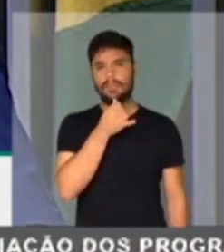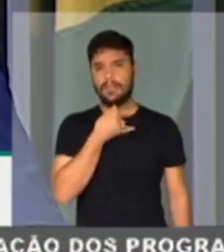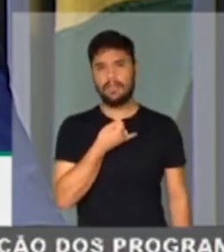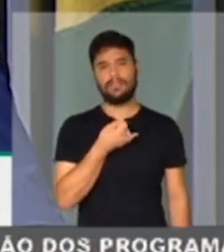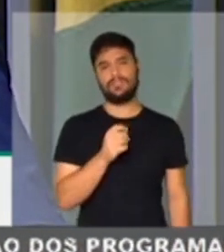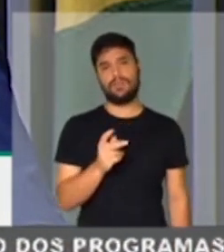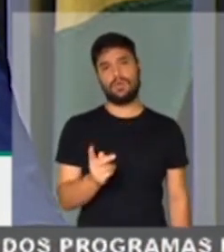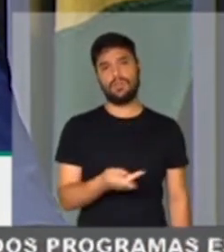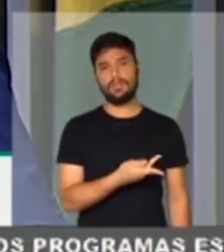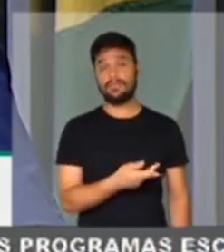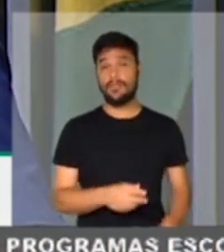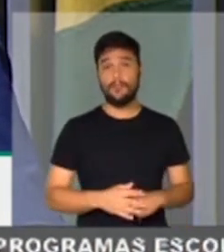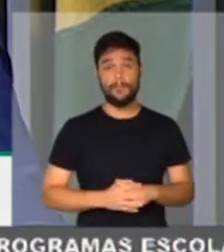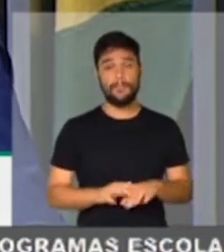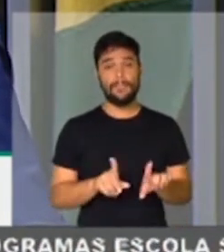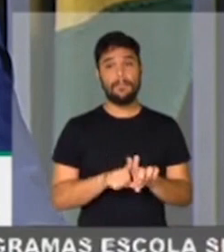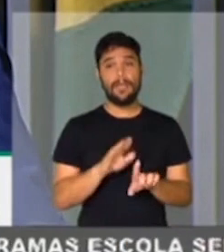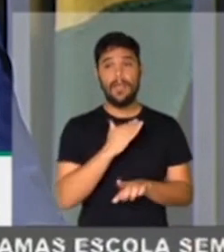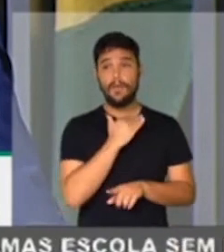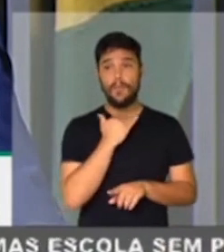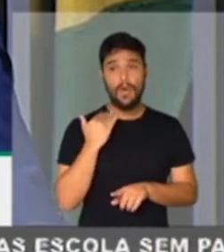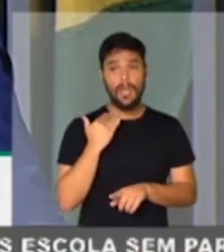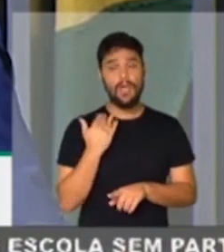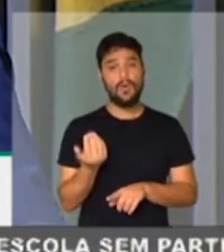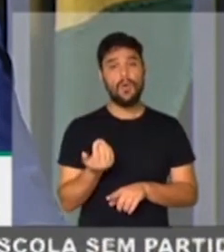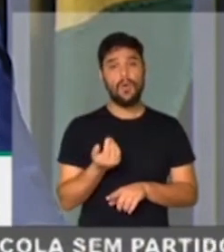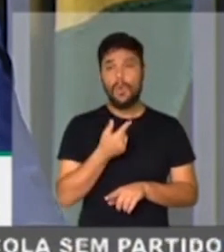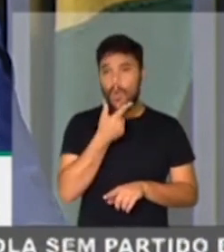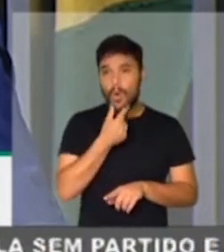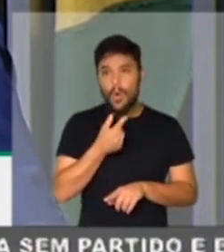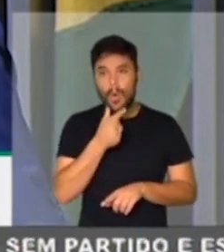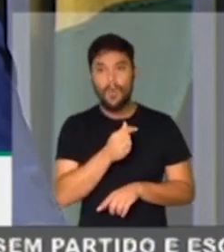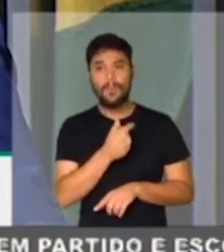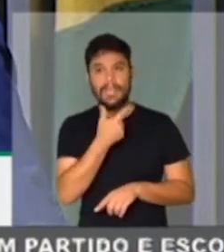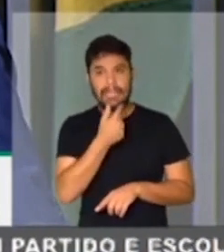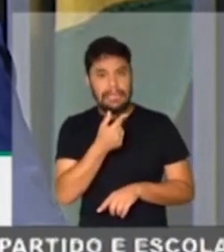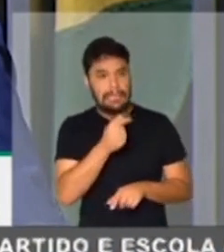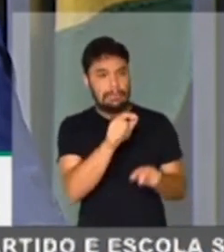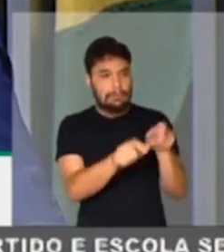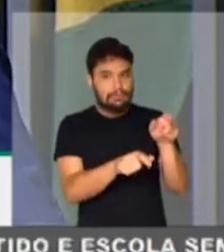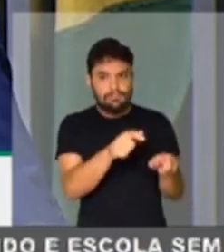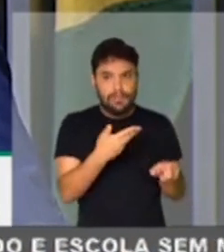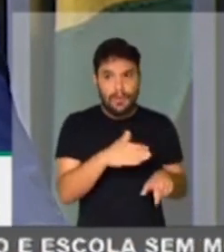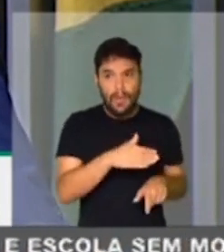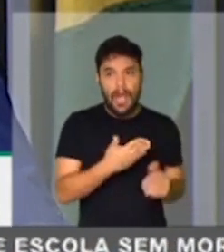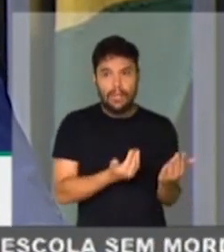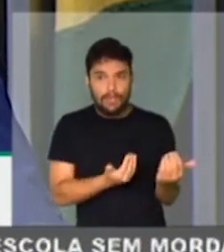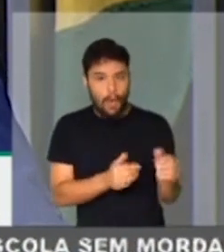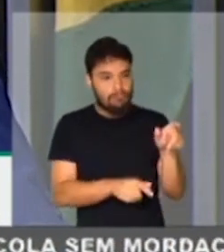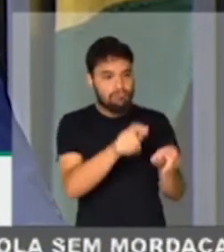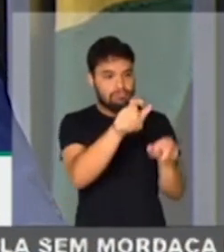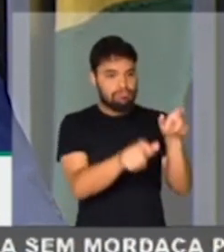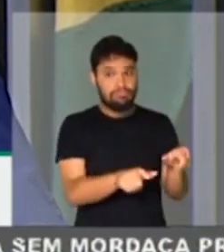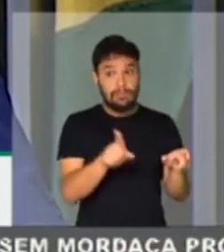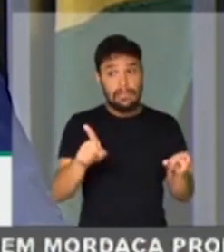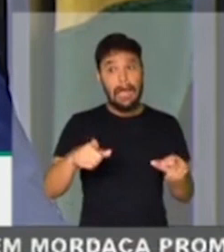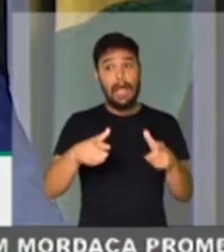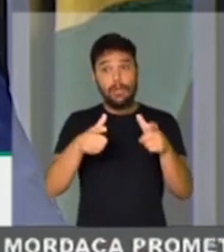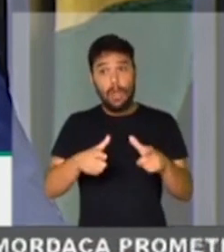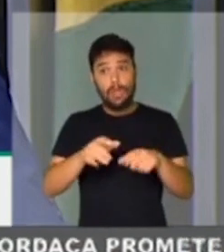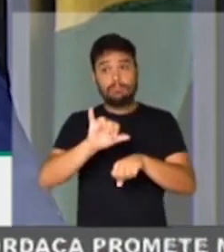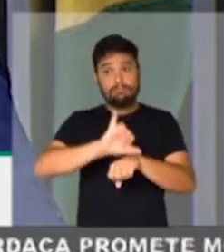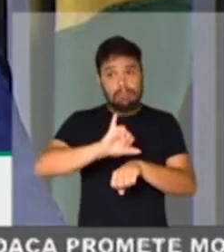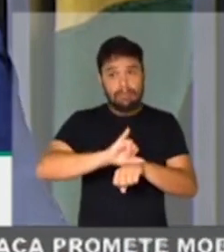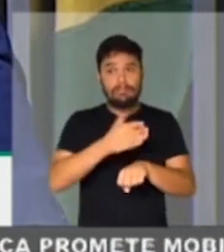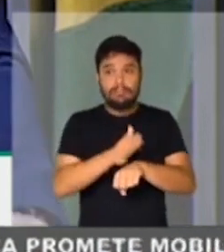que foi a morte daqueles garotos no CT do Flamengo, no centro de treinamento do Flamengo.